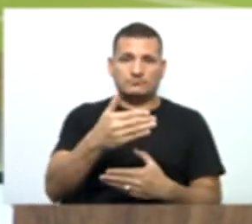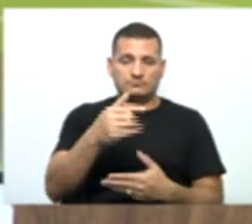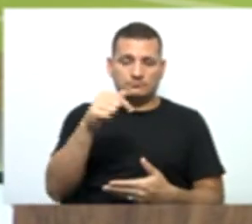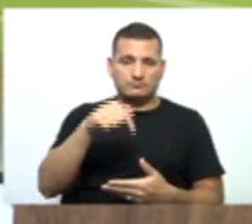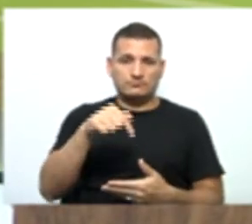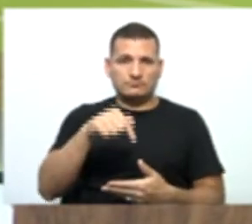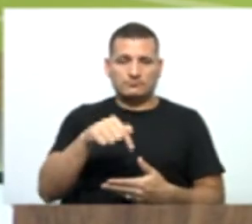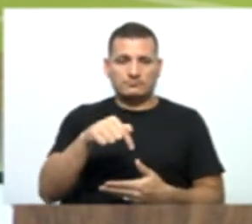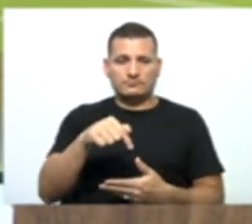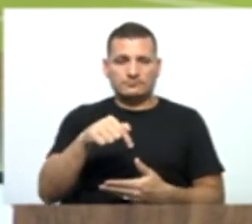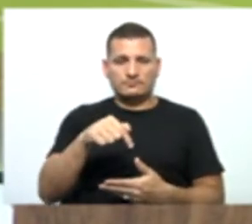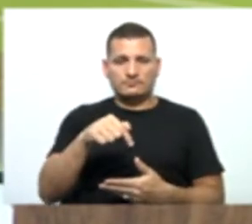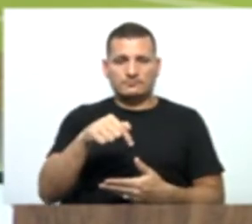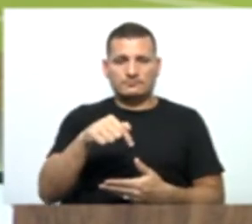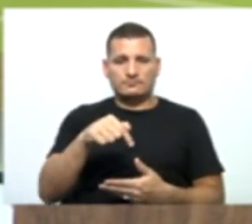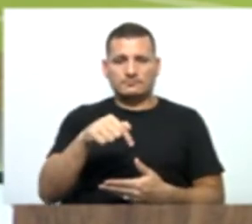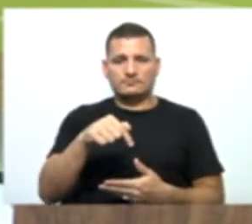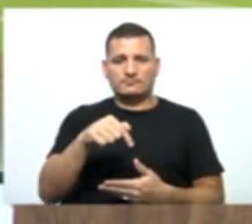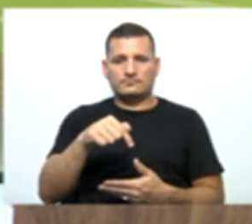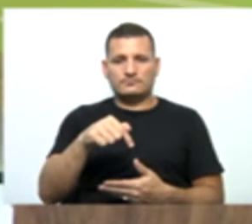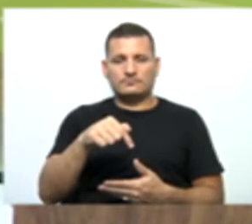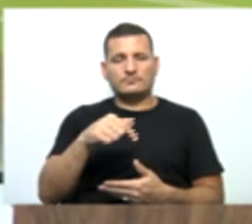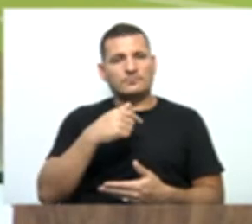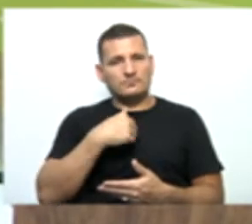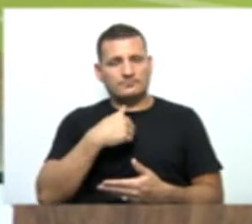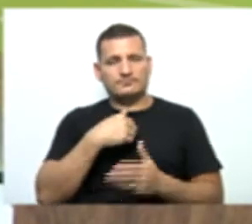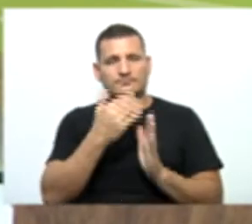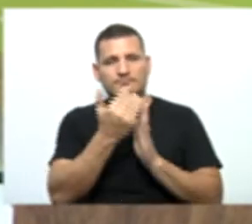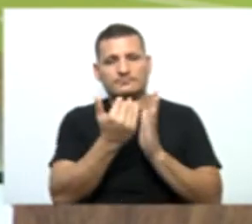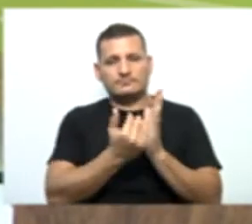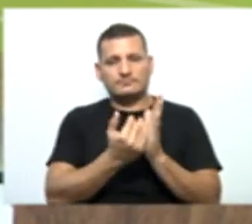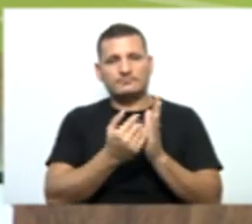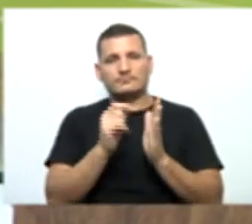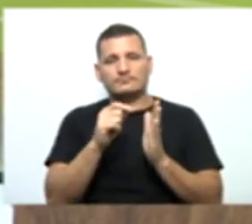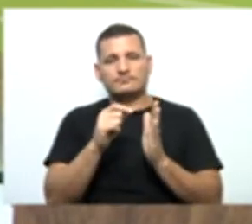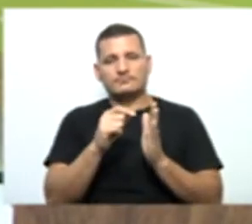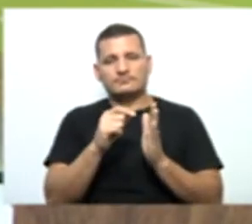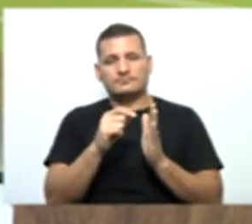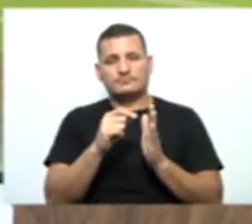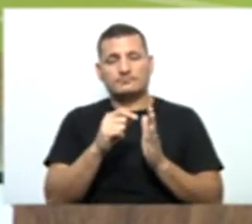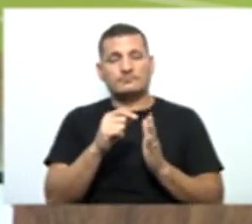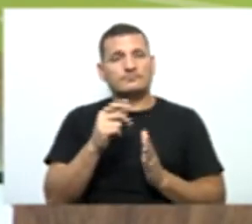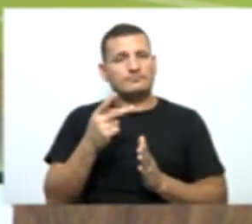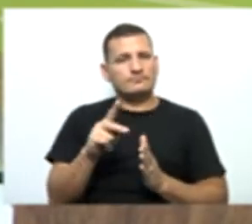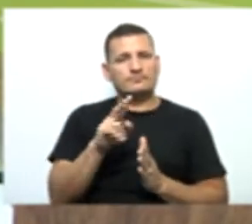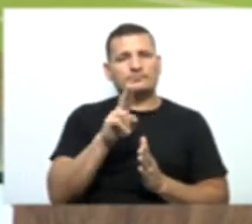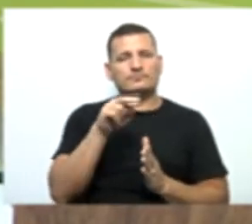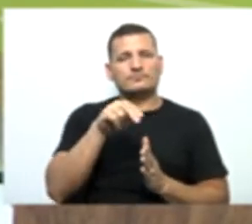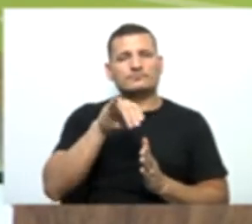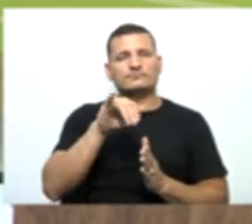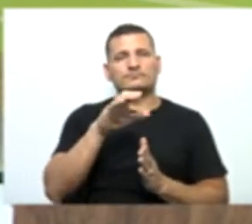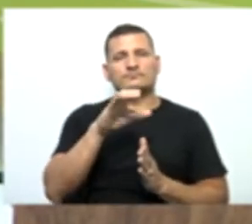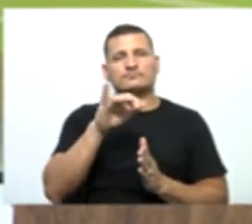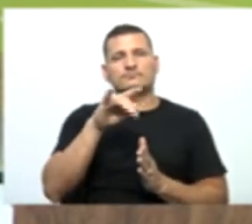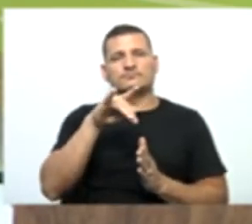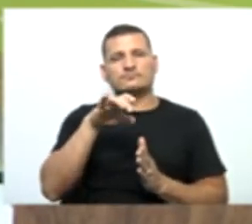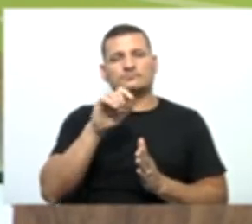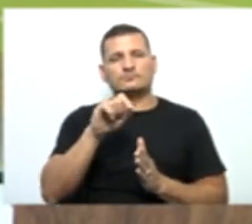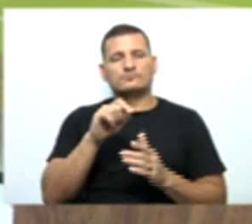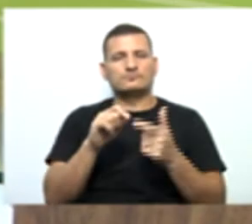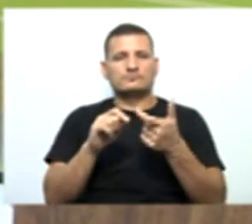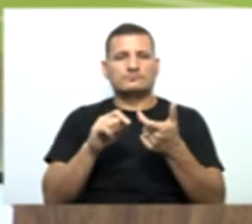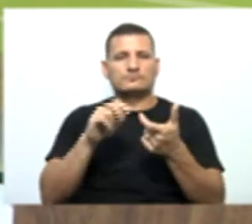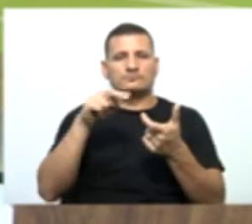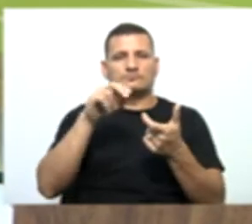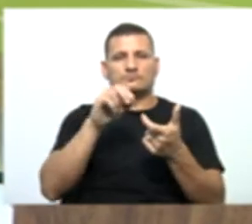está na minha frente, no meu programa, ele vai ser único. A unicidade dele, a classe notebook